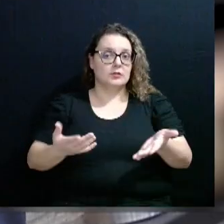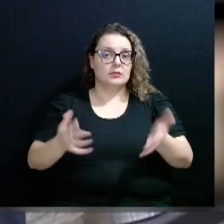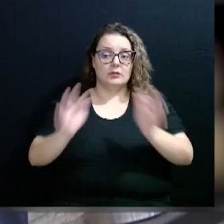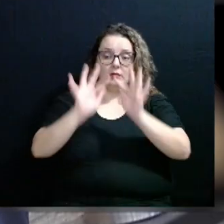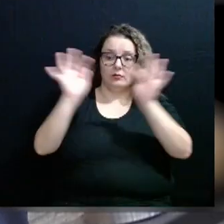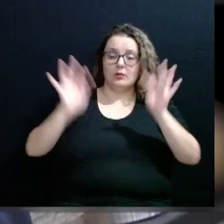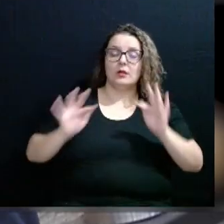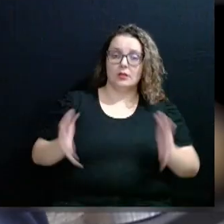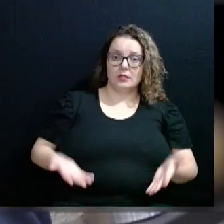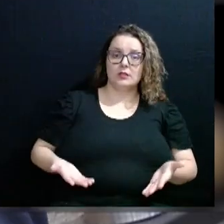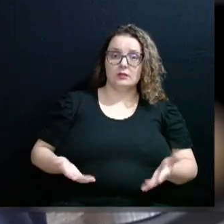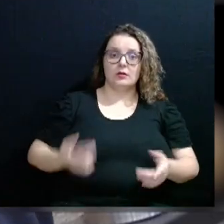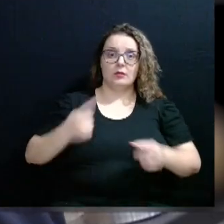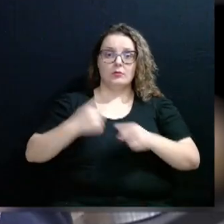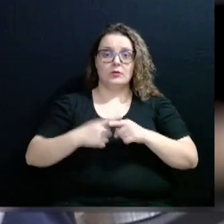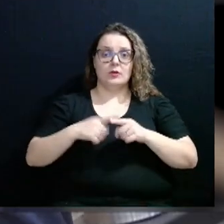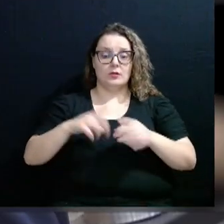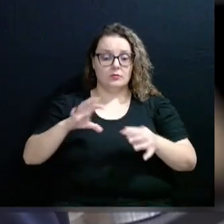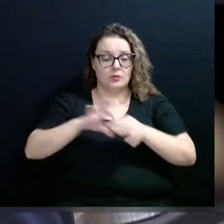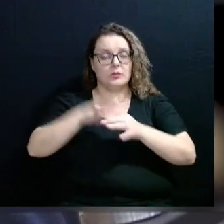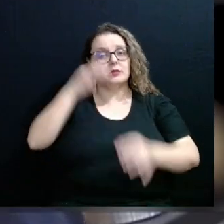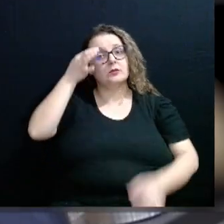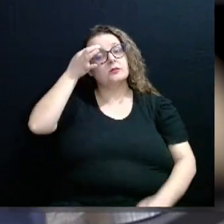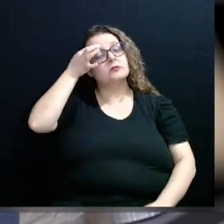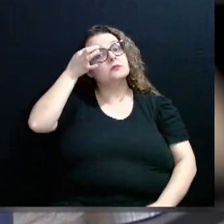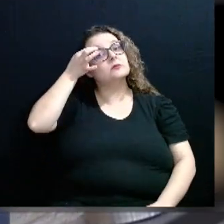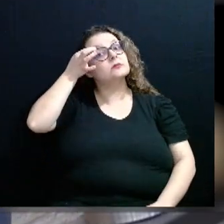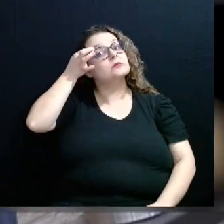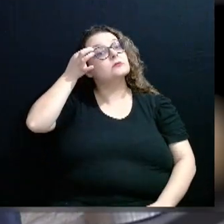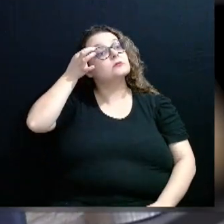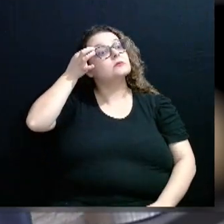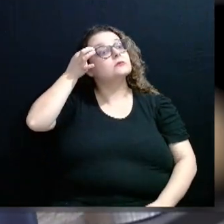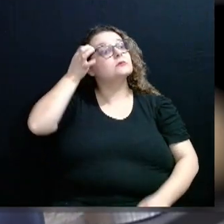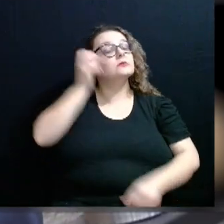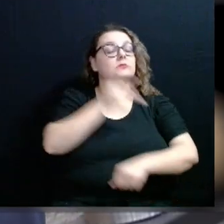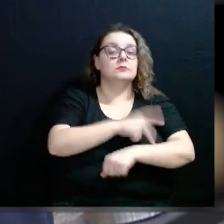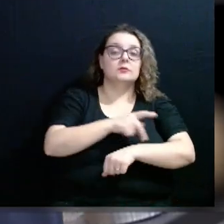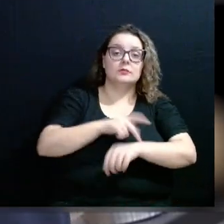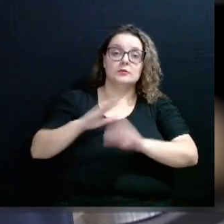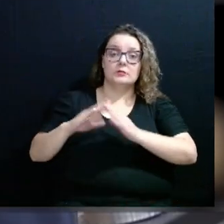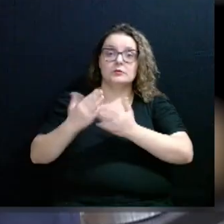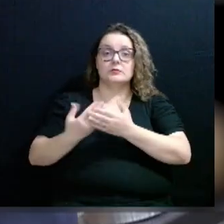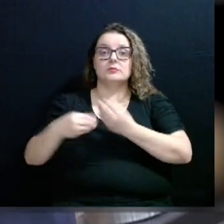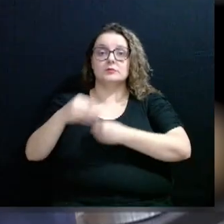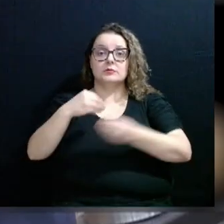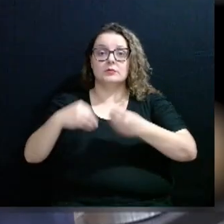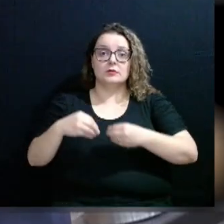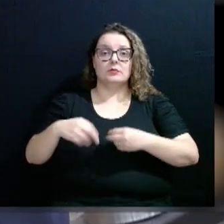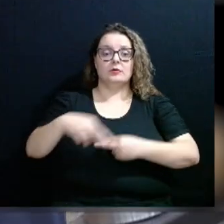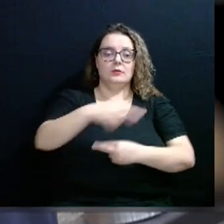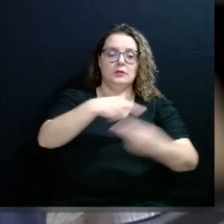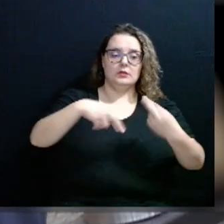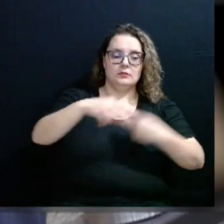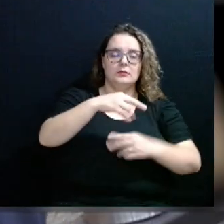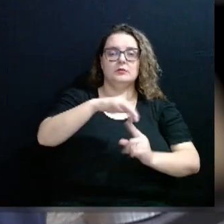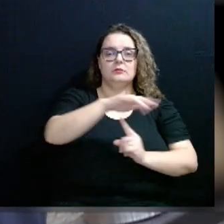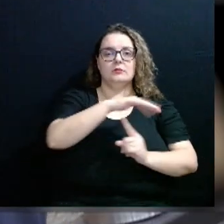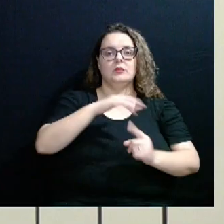ali se conecta, né, uma preocupação pedagógica, escolar, com a questão ambiental na relação com a comunidade e o entorno.